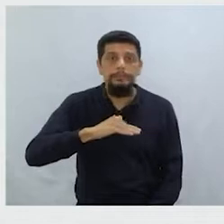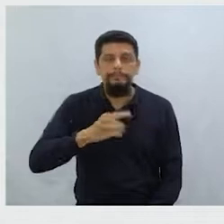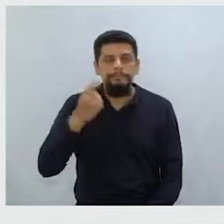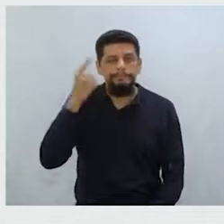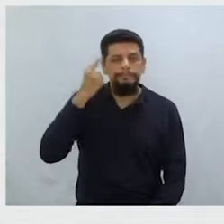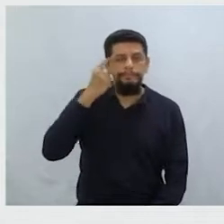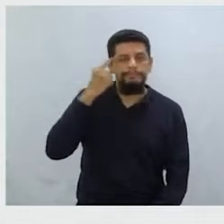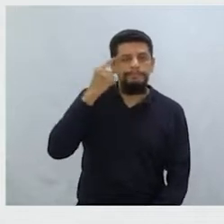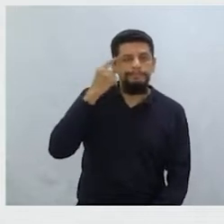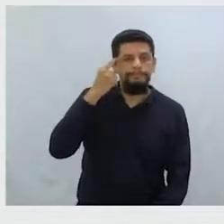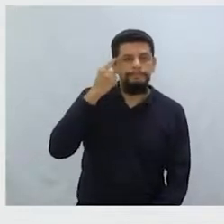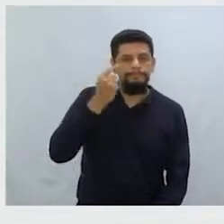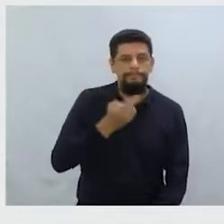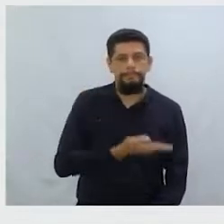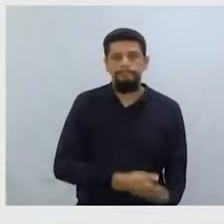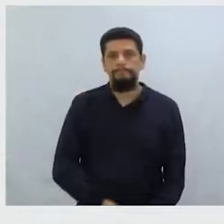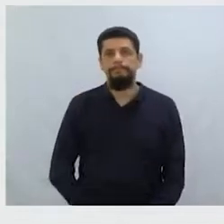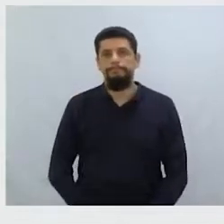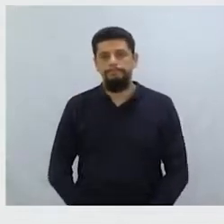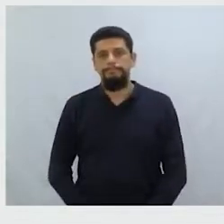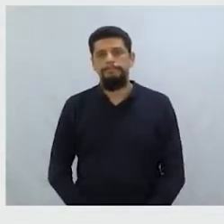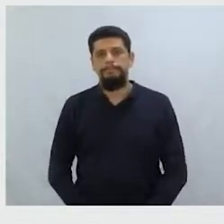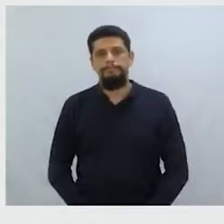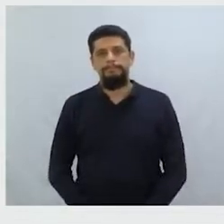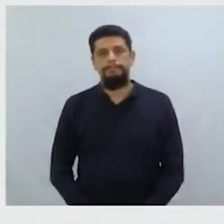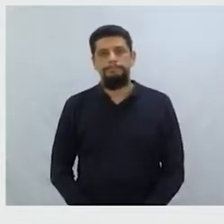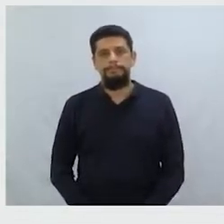crianças? Pensem um pouquinho.